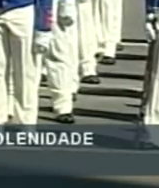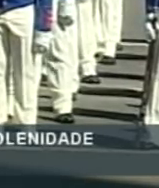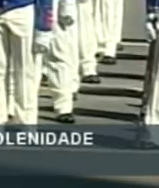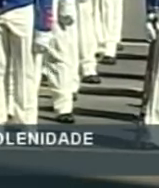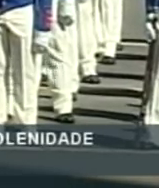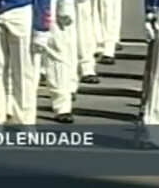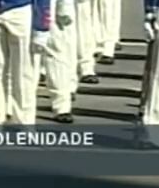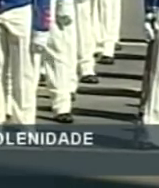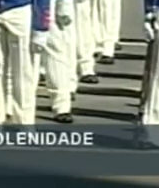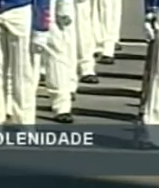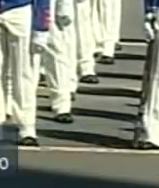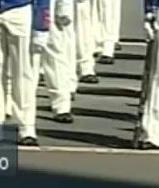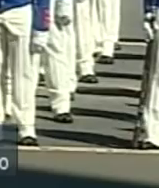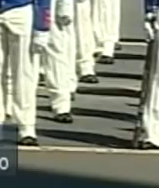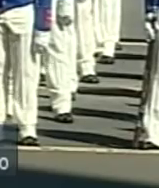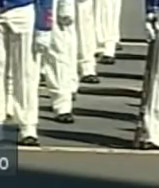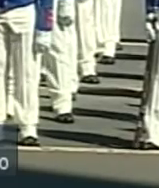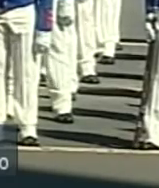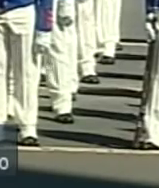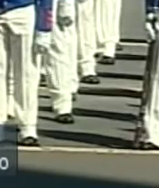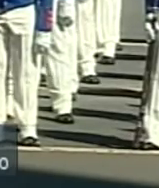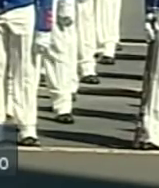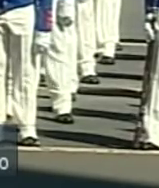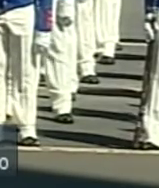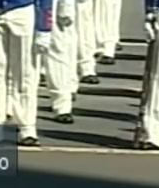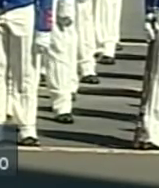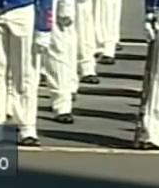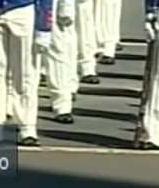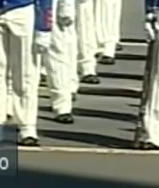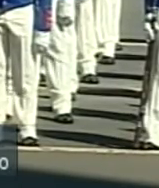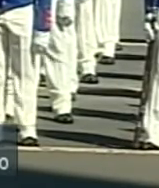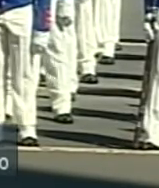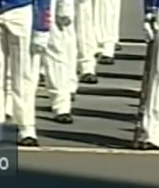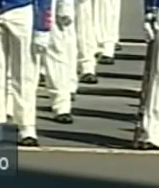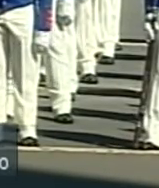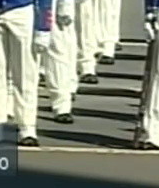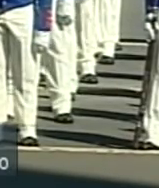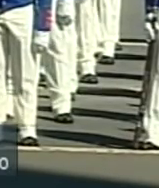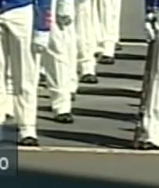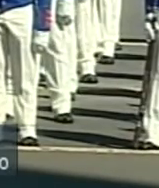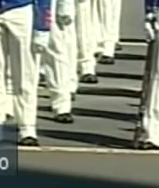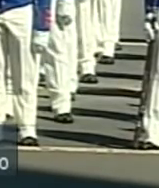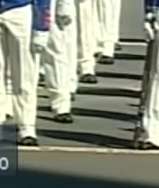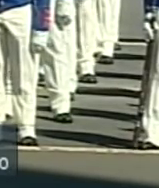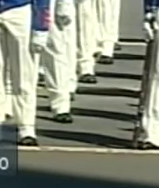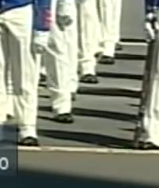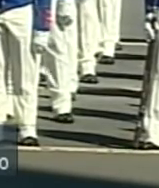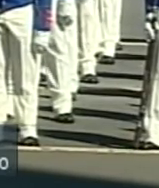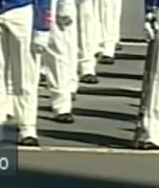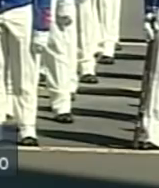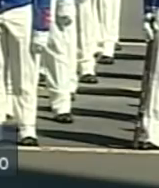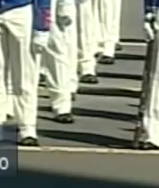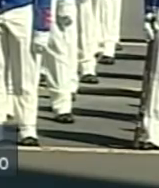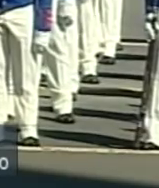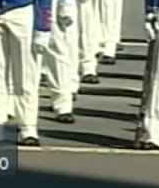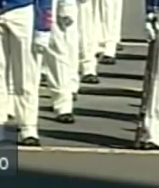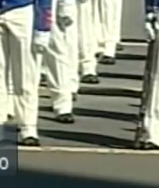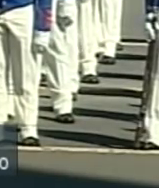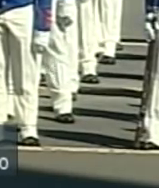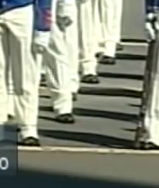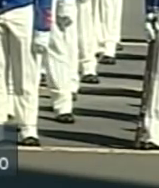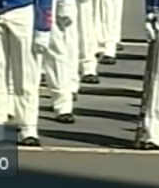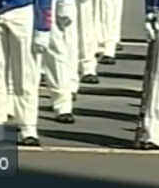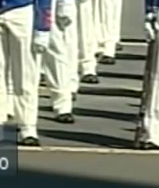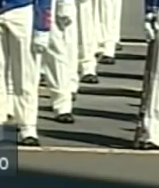Mensagem da senhora Presidenta da República, Dilma Rousseff, por ocasião do Dia do Exército Brasileiro. Brasília,